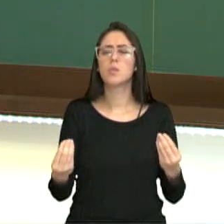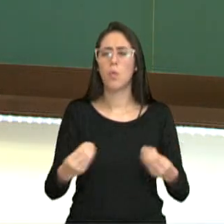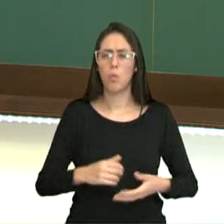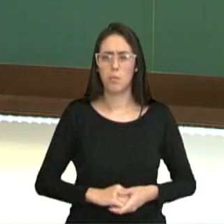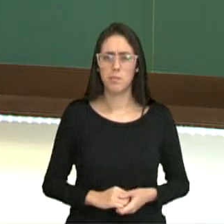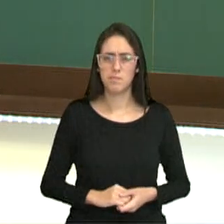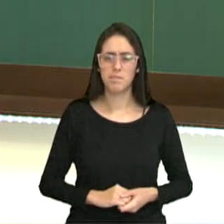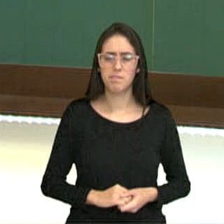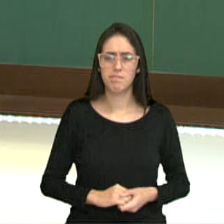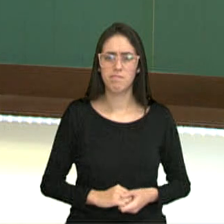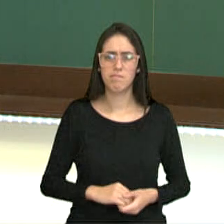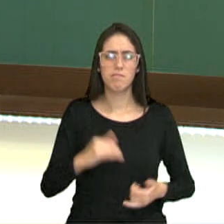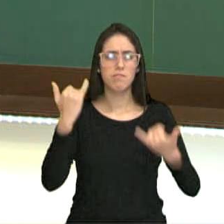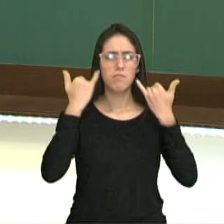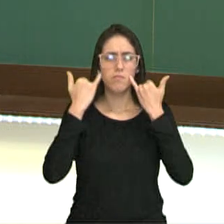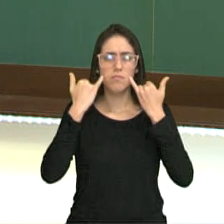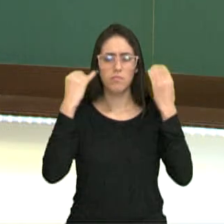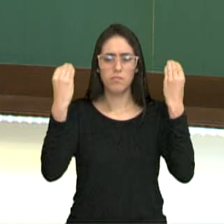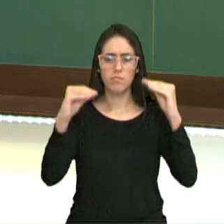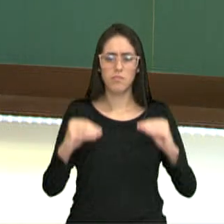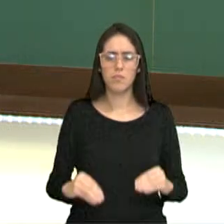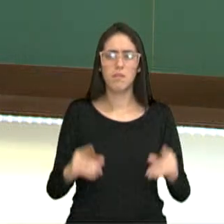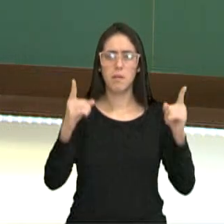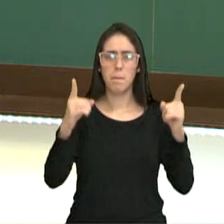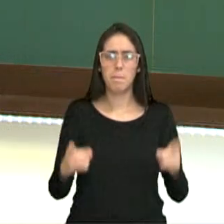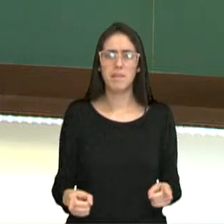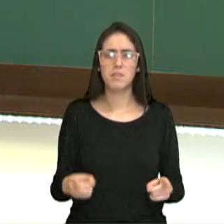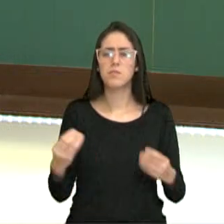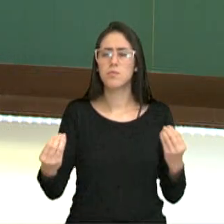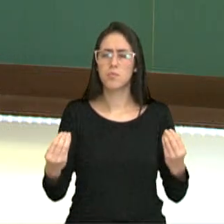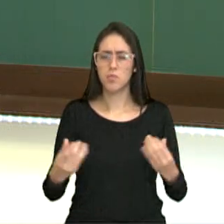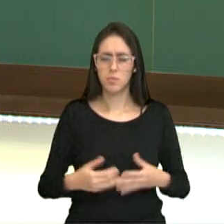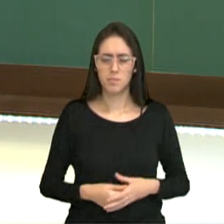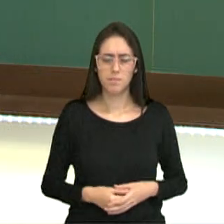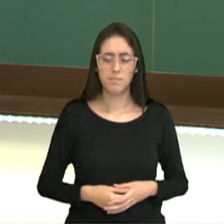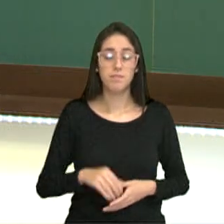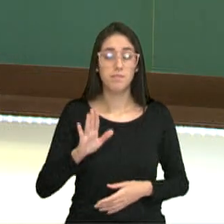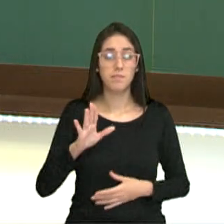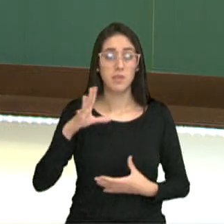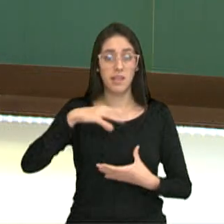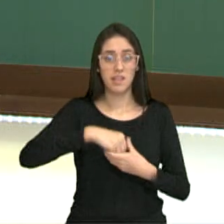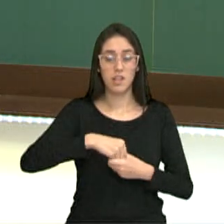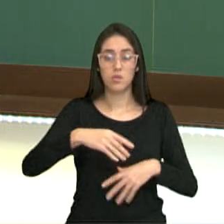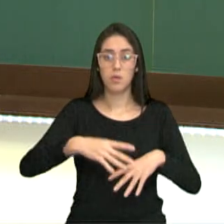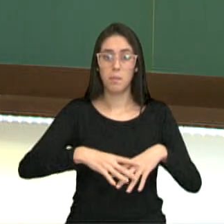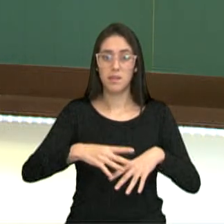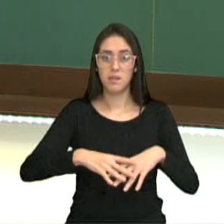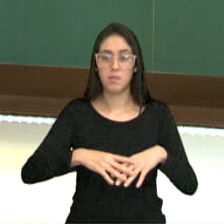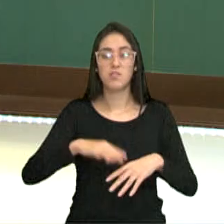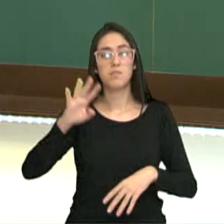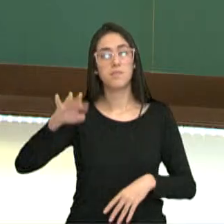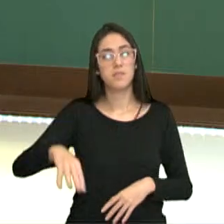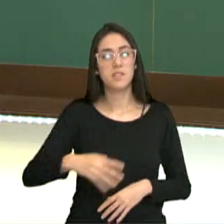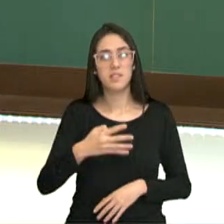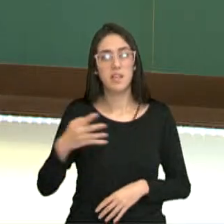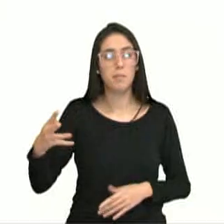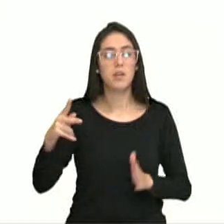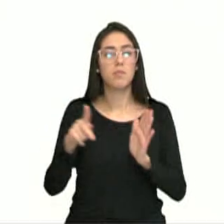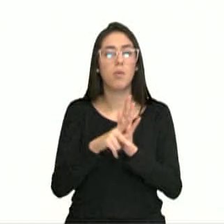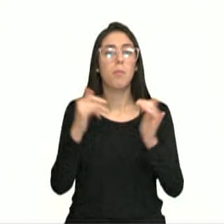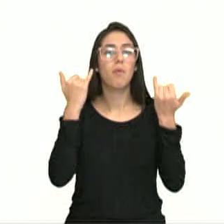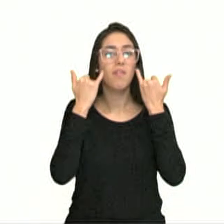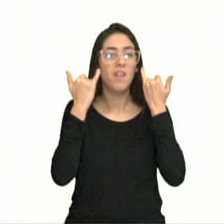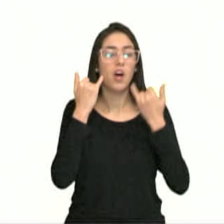matriz, Como que eu vou tirar esses dados dessa tabela para montar uma matriz? Então, em matemática, tabelas que representam